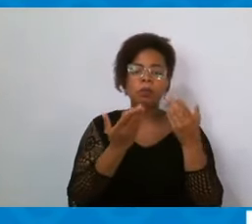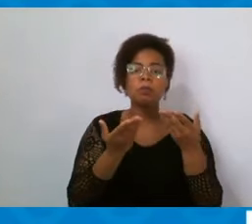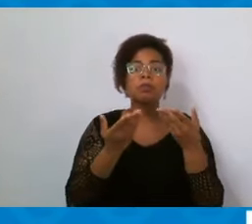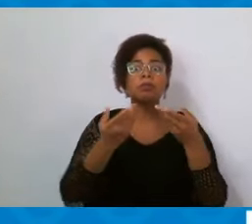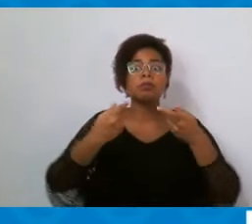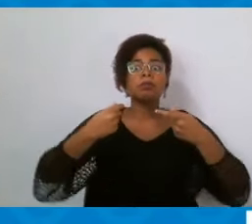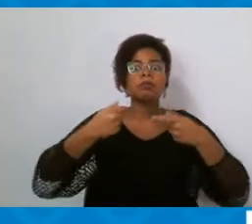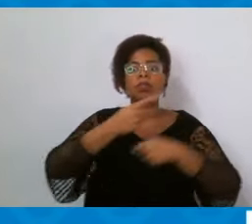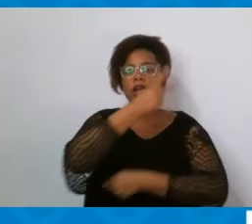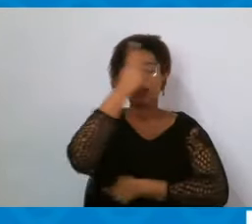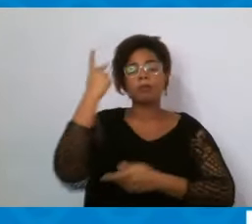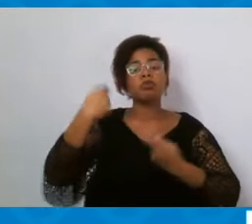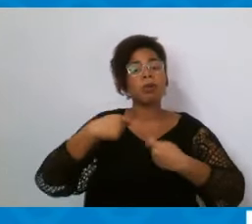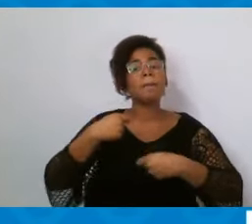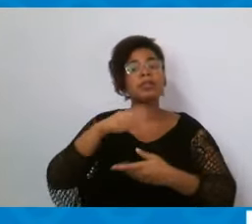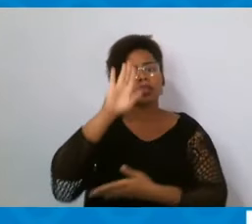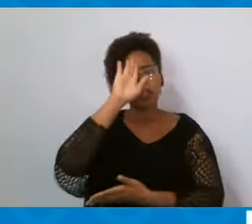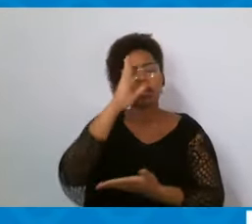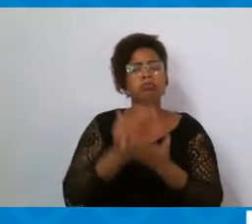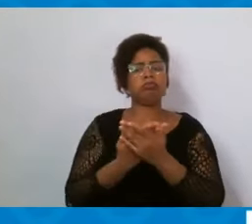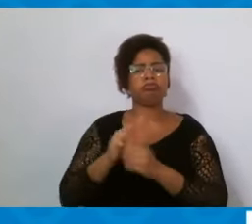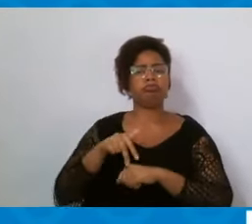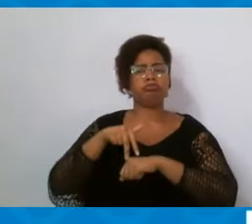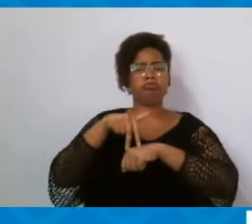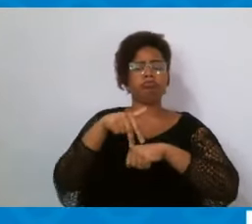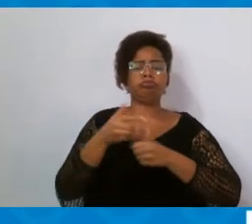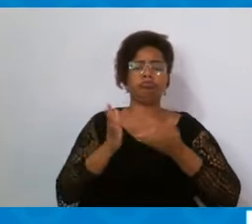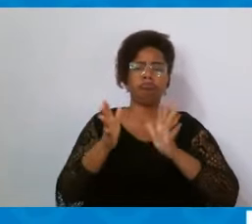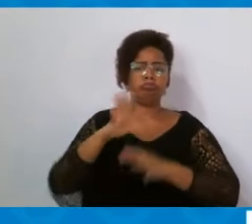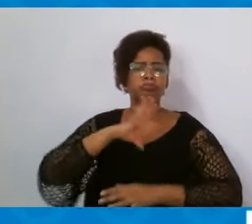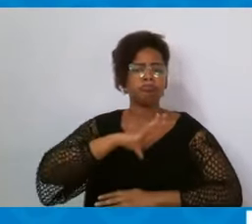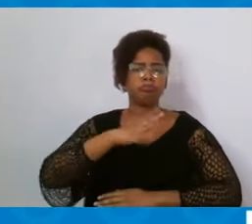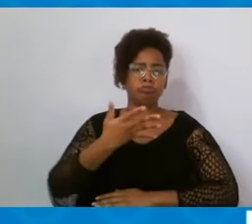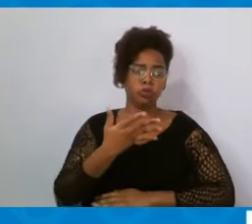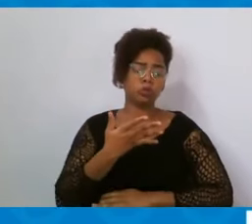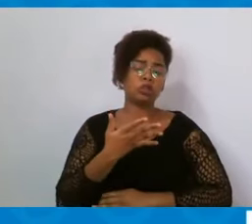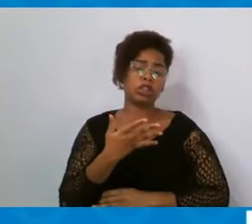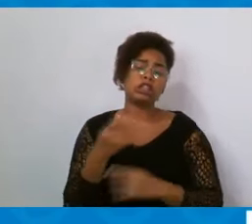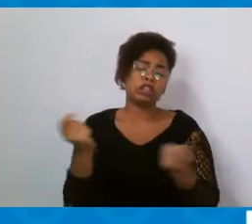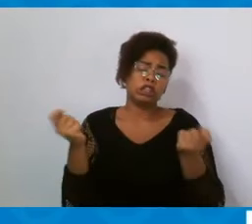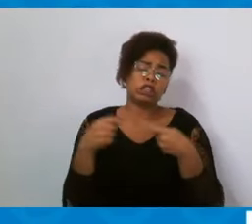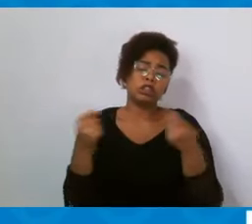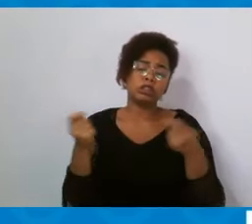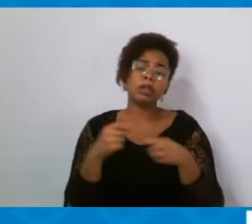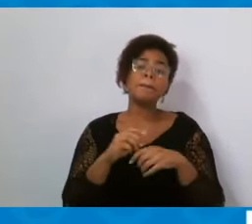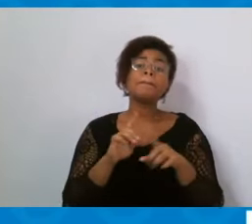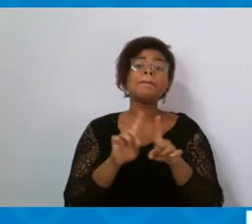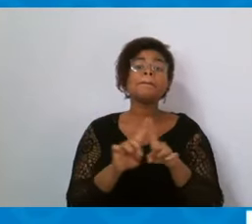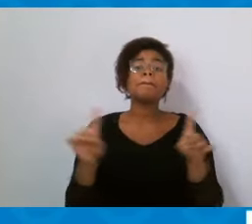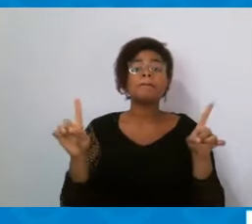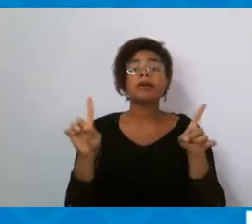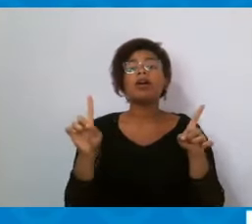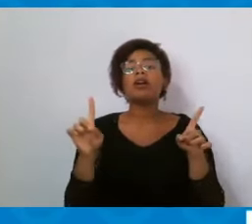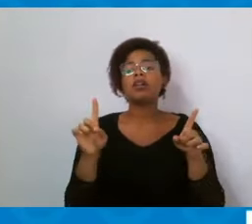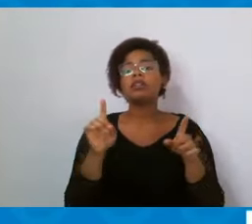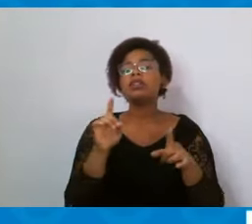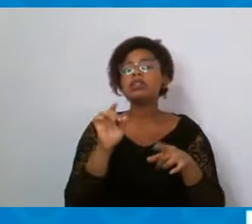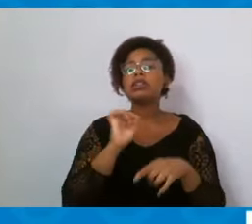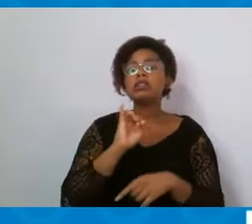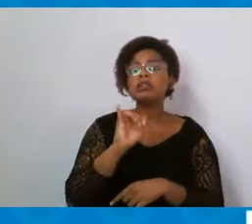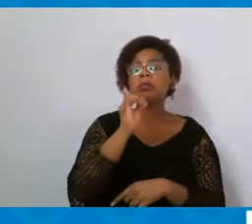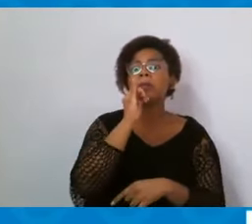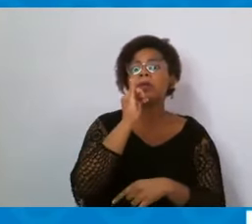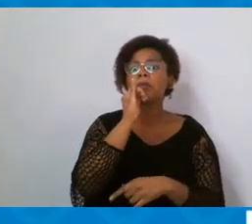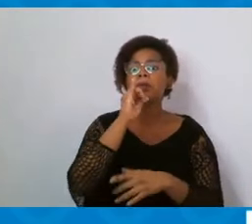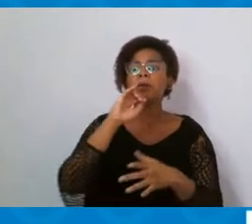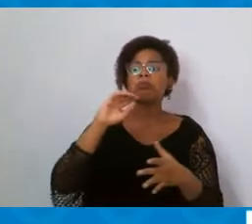arriscar diferentes possibilidades. E o erro, nesse sentido, deve ser acolhido como uma preciosidade,